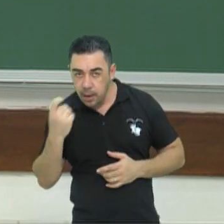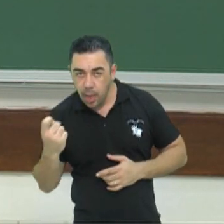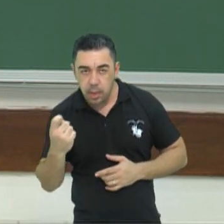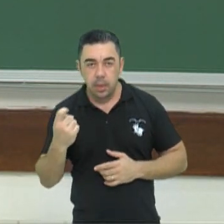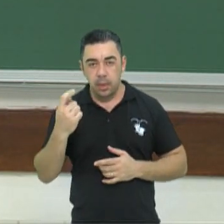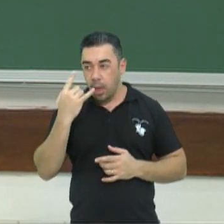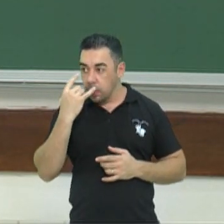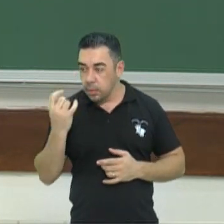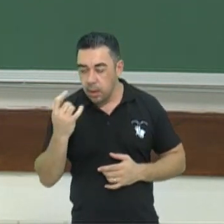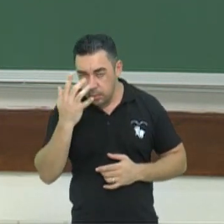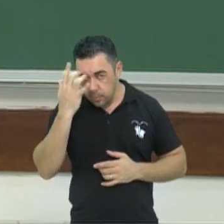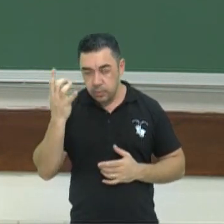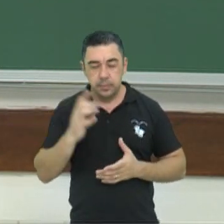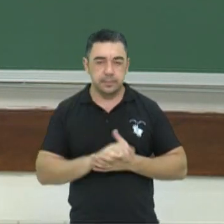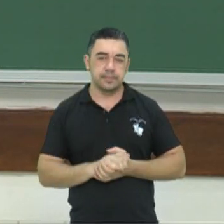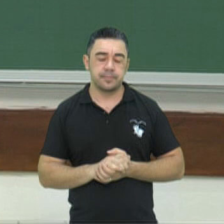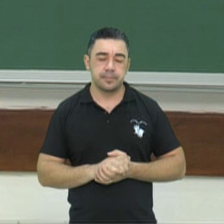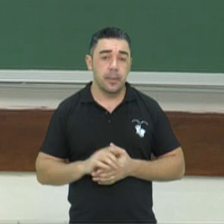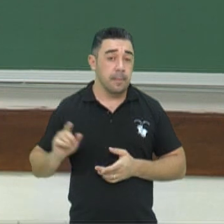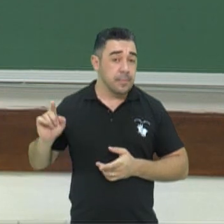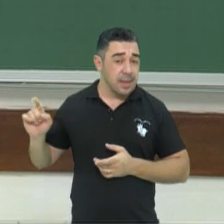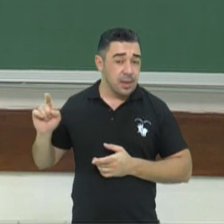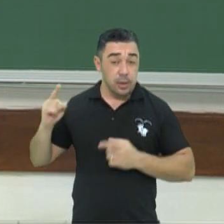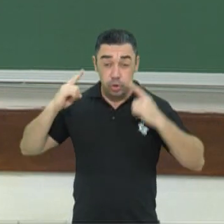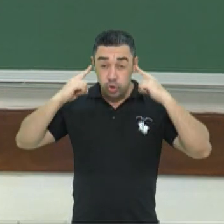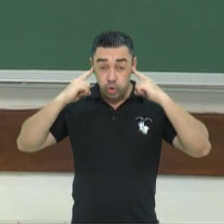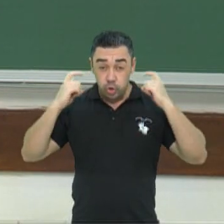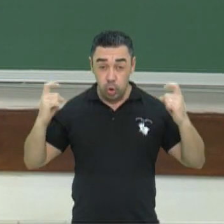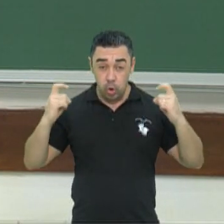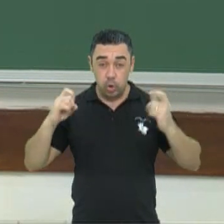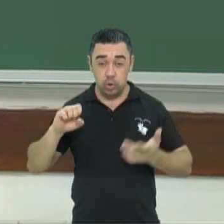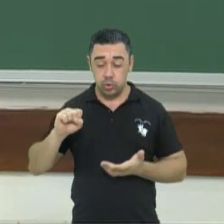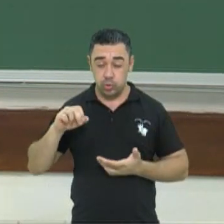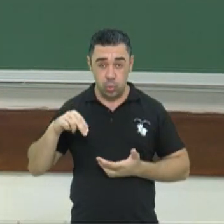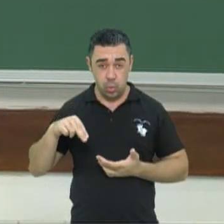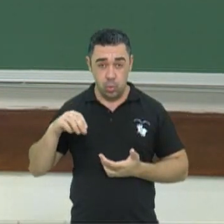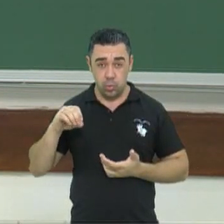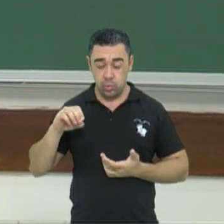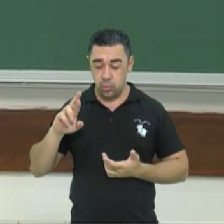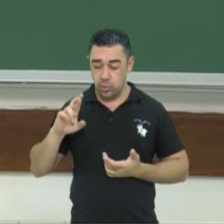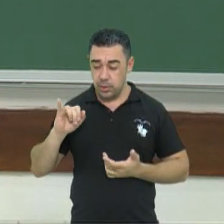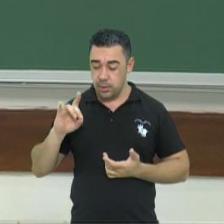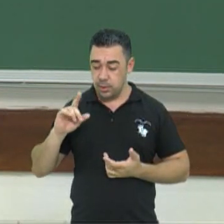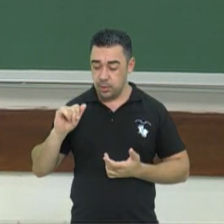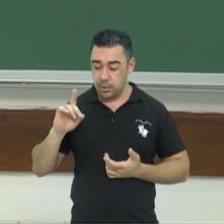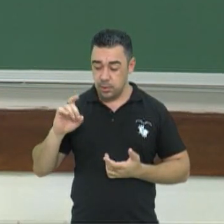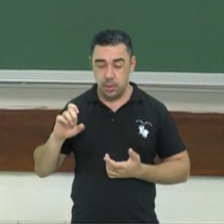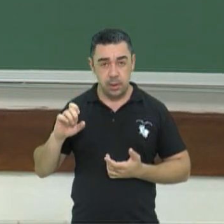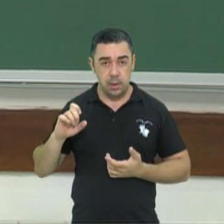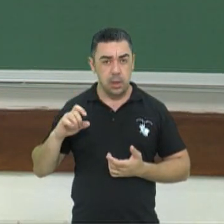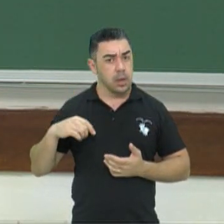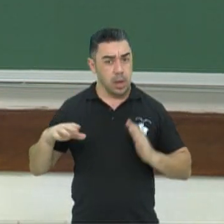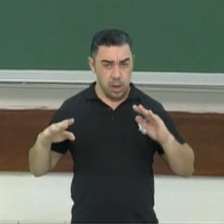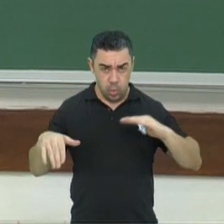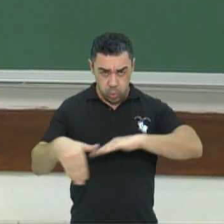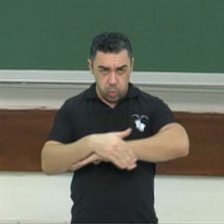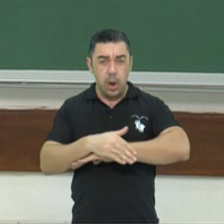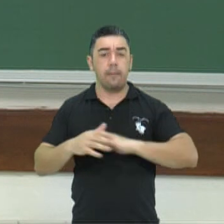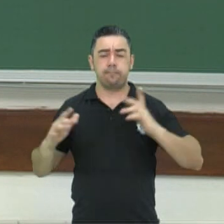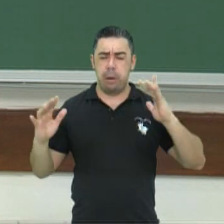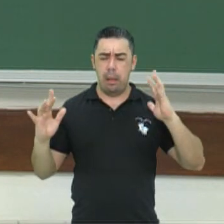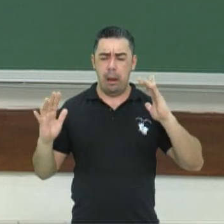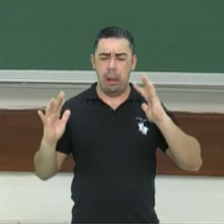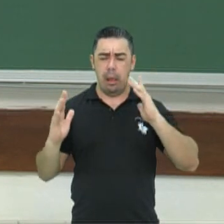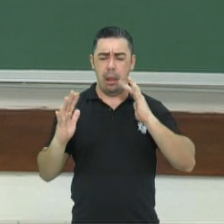pessoas. Quando a gente fala de sonoridade, tem uma questão também que a rua, essa multidão, ela tem muitos sons diferentes.